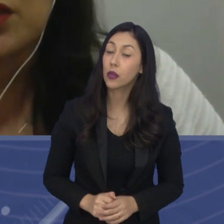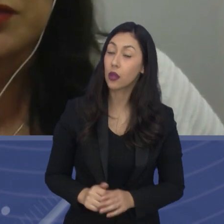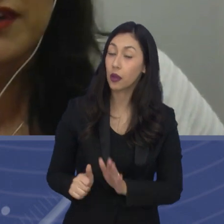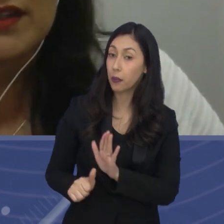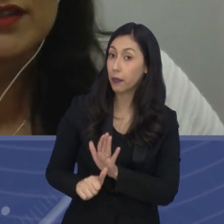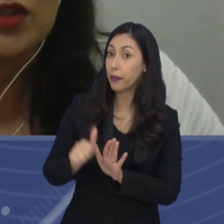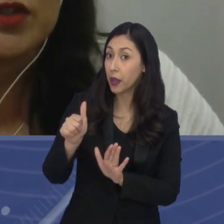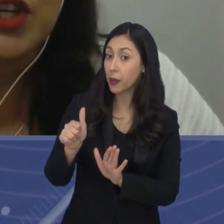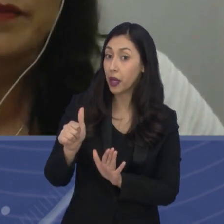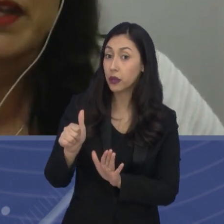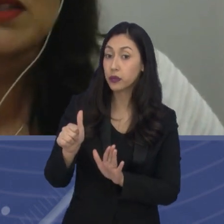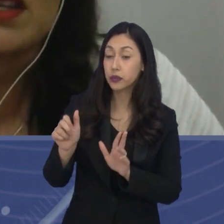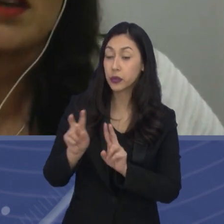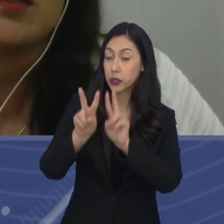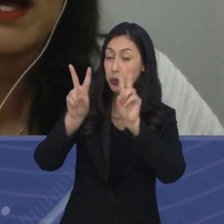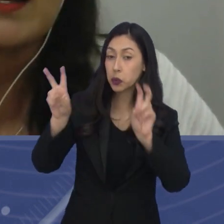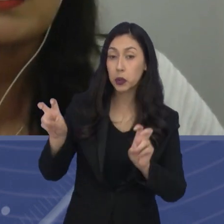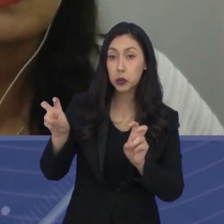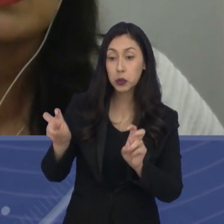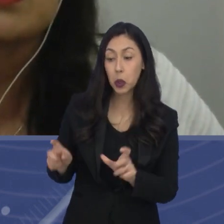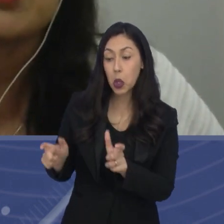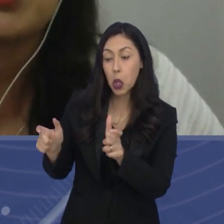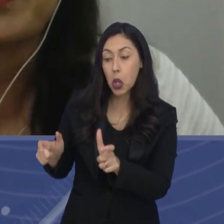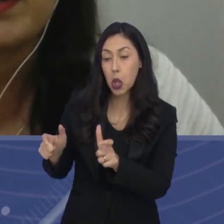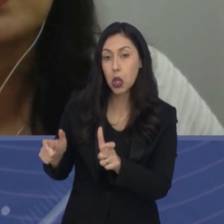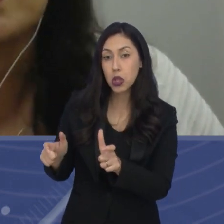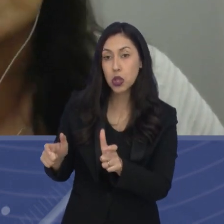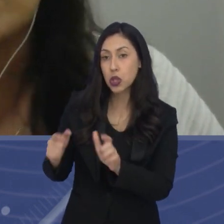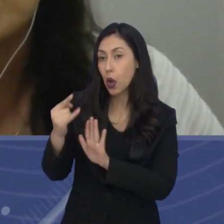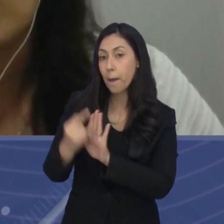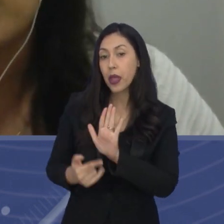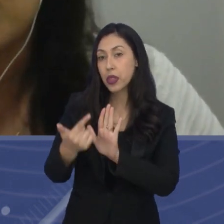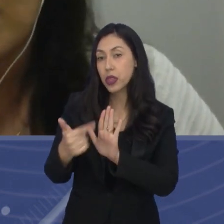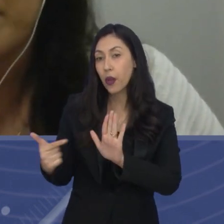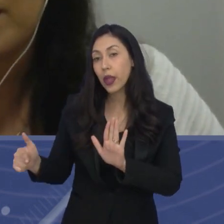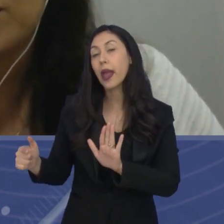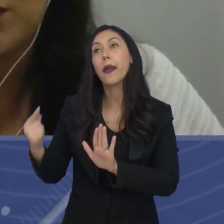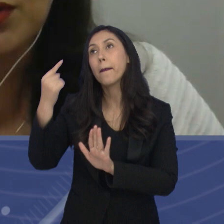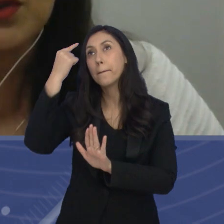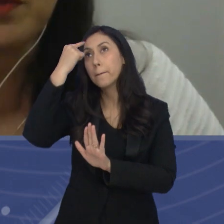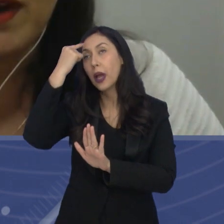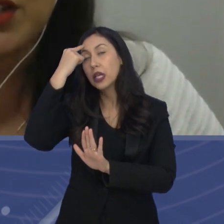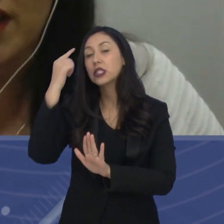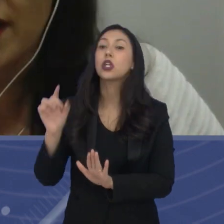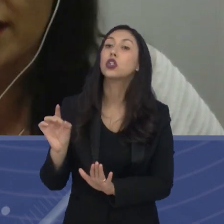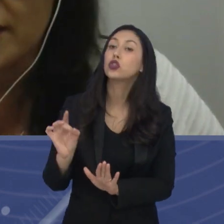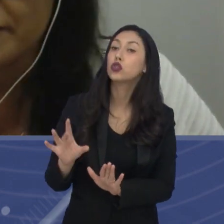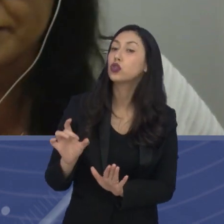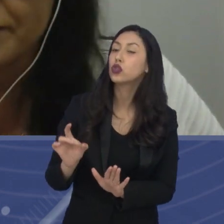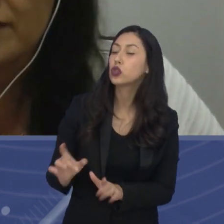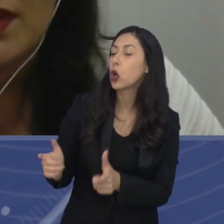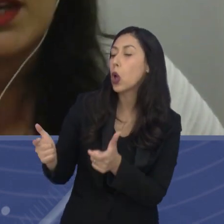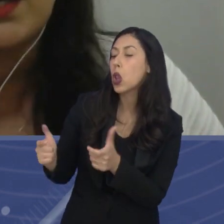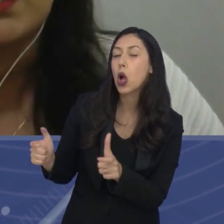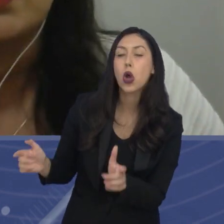Primeiramente, quando a gente fala de loteamentos irregulares, às vezes a gente pensa que são só loteamentos de baixa